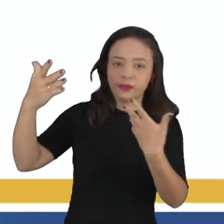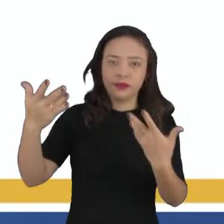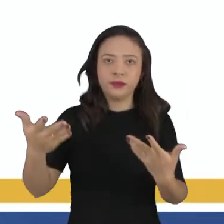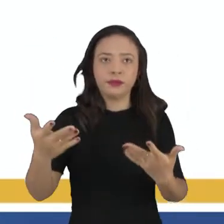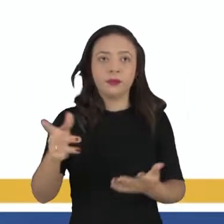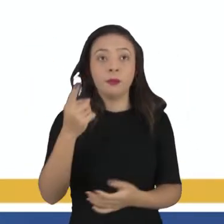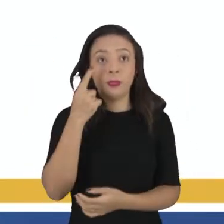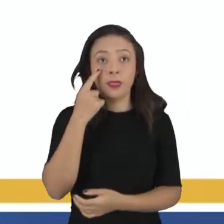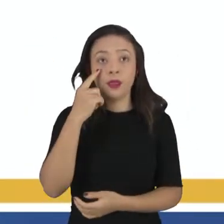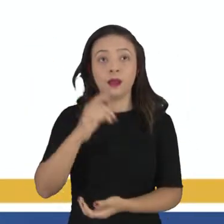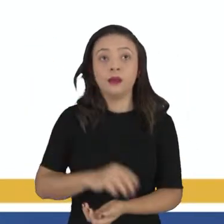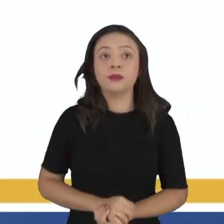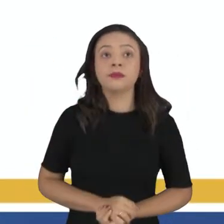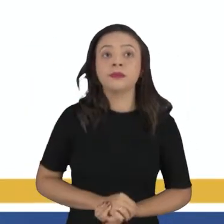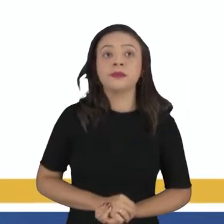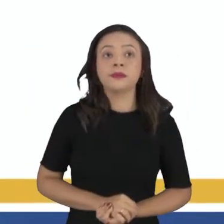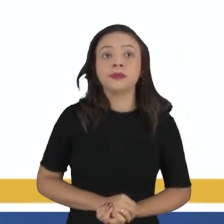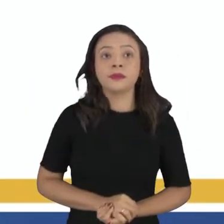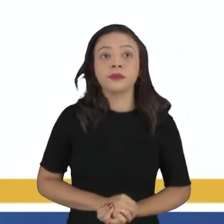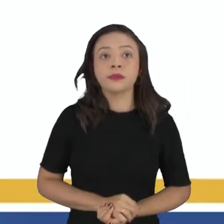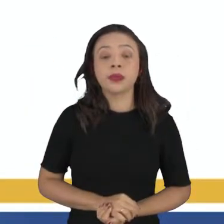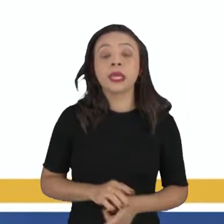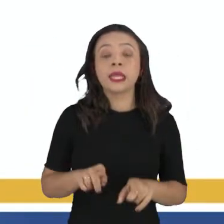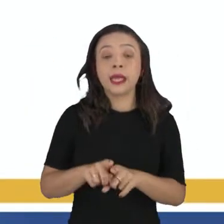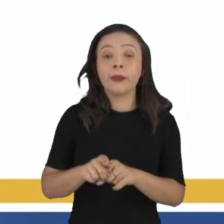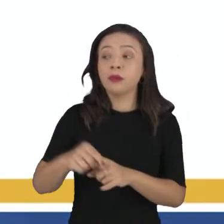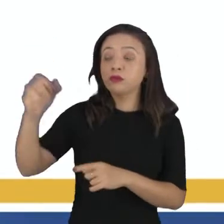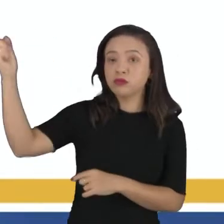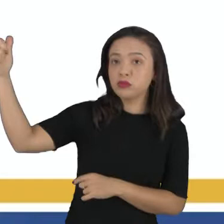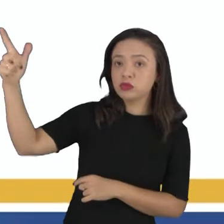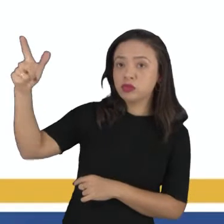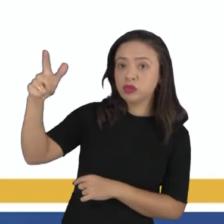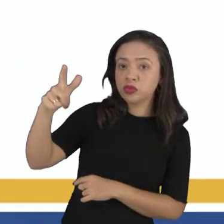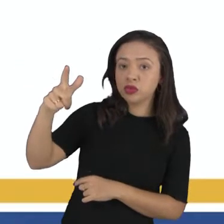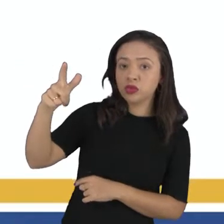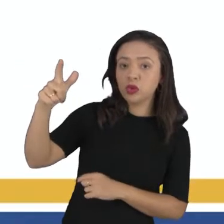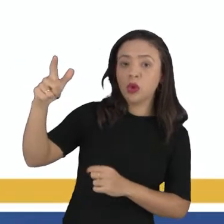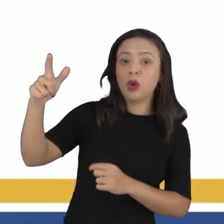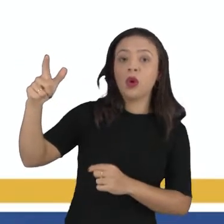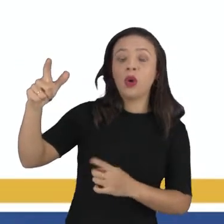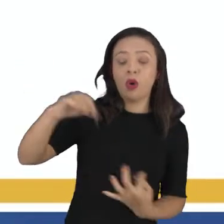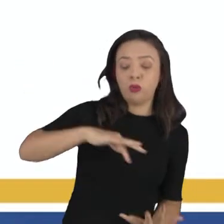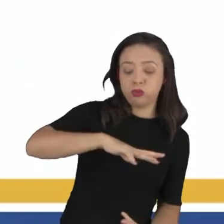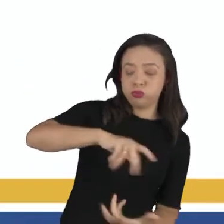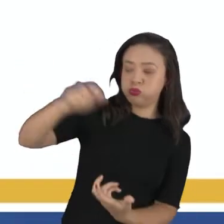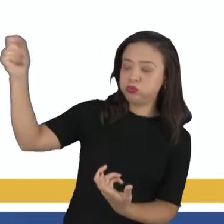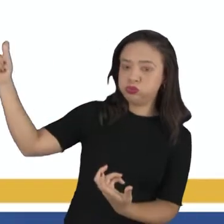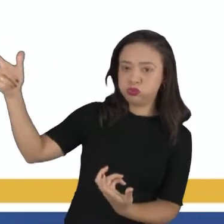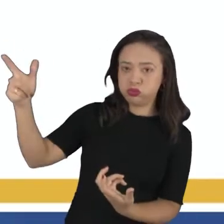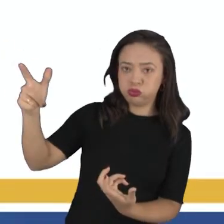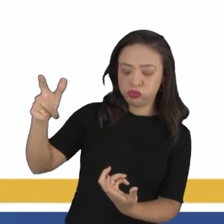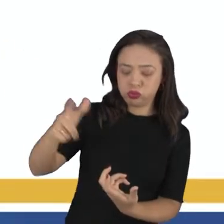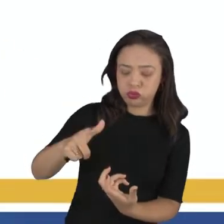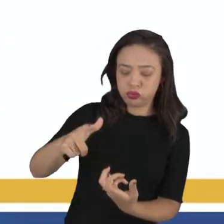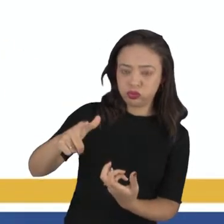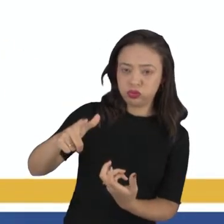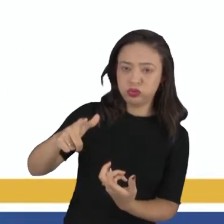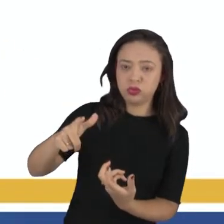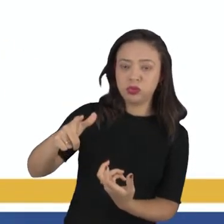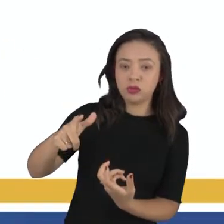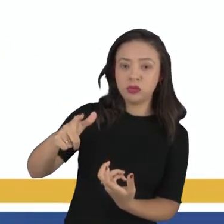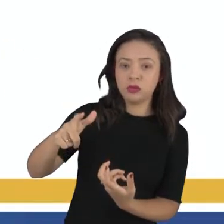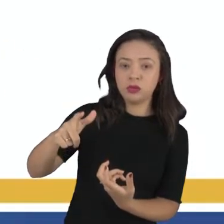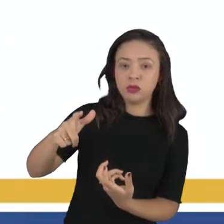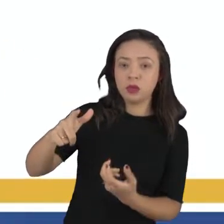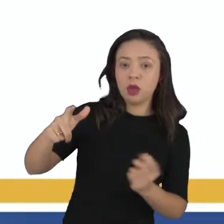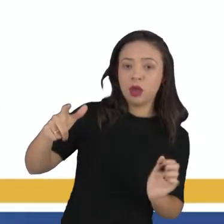da luz solar chega na Terra, tá bom? Uma parte dessa luz solar que chega, ela é refletida pela superfície terrestre, pelas